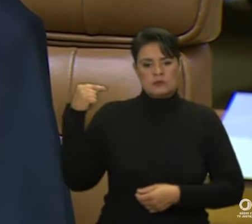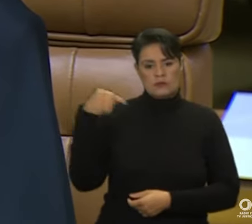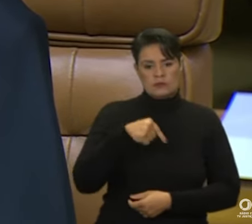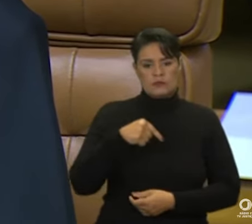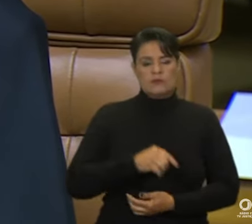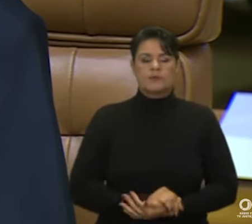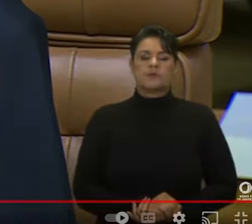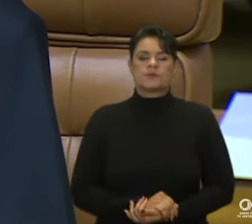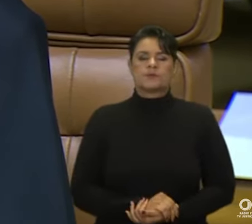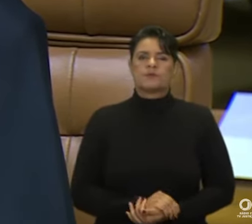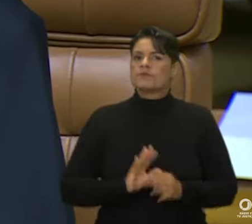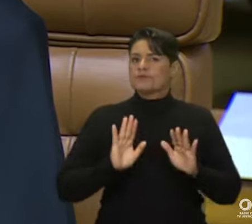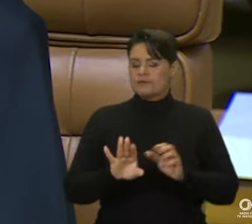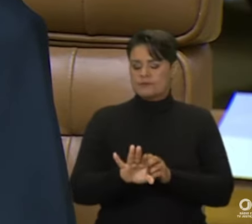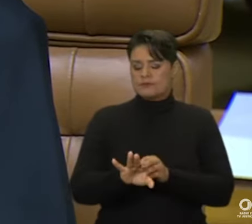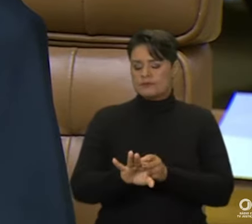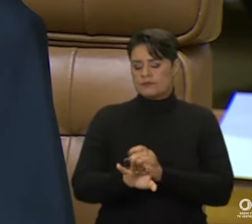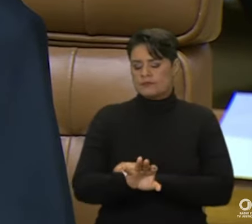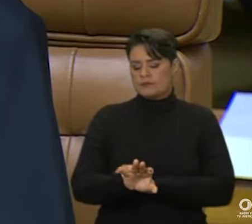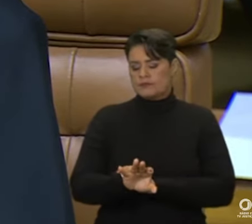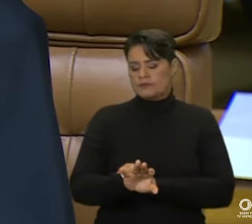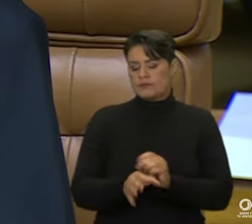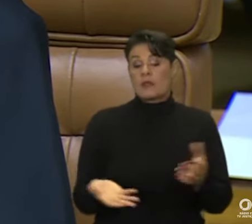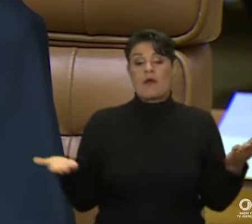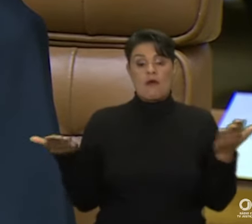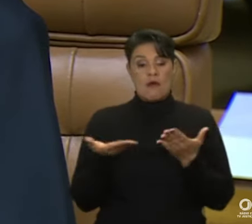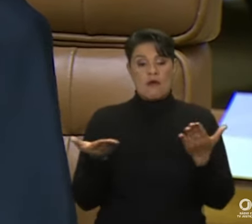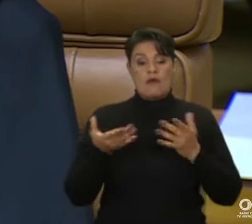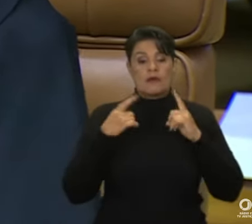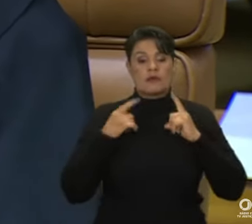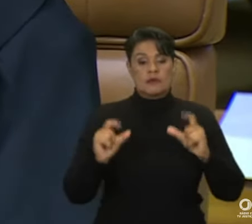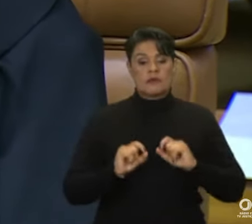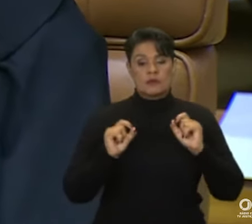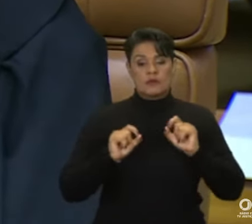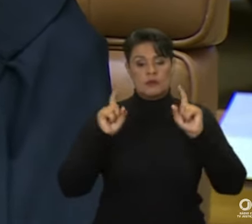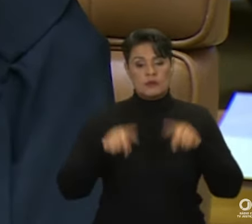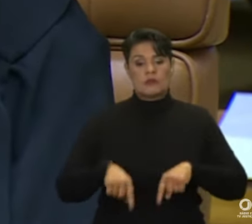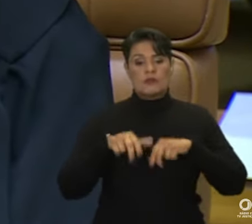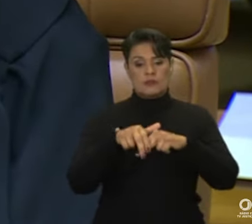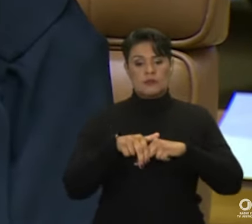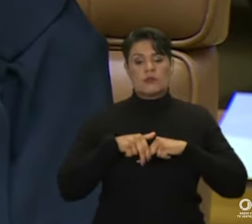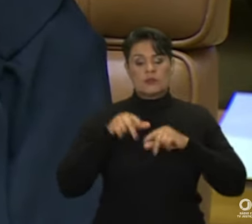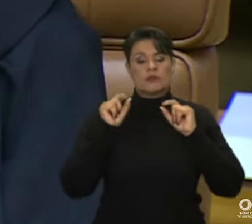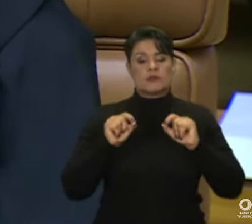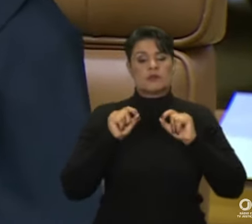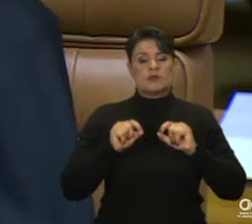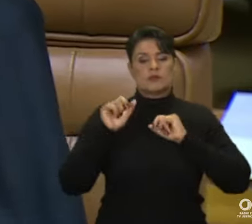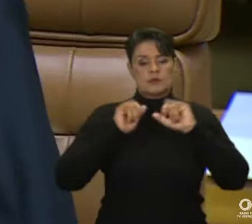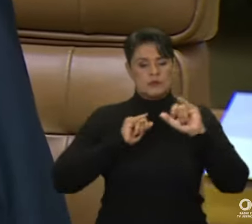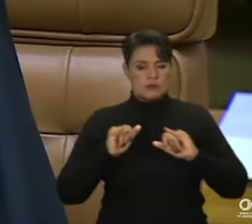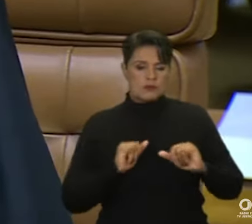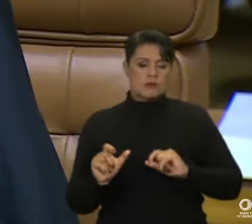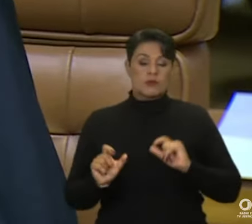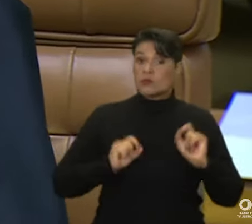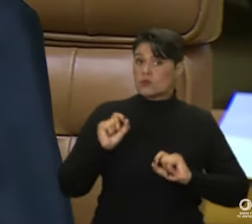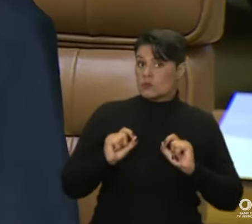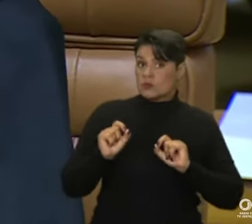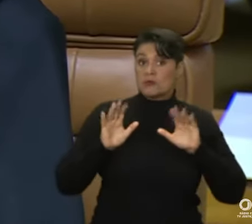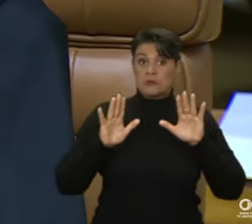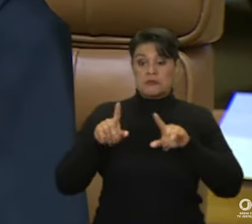nova delas, que agora viceja a partir desses vazamentos, é que o gabinete do relator